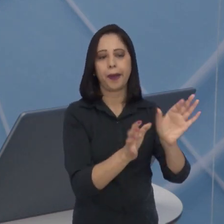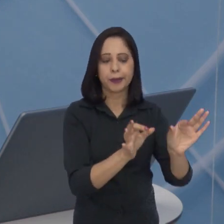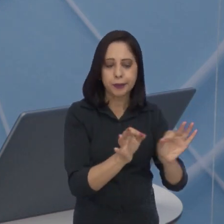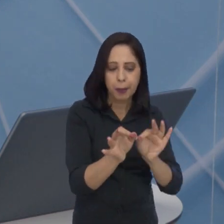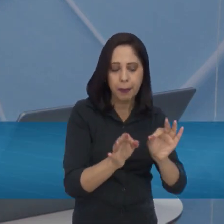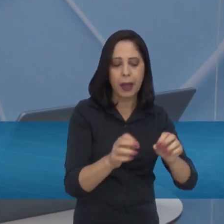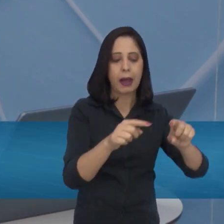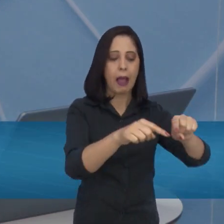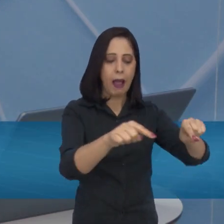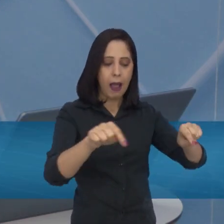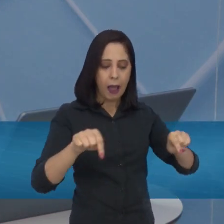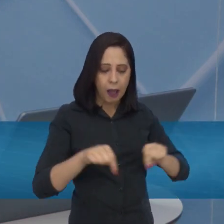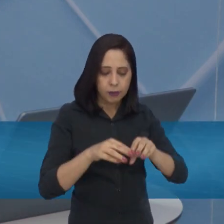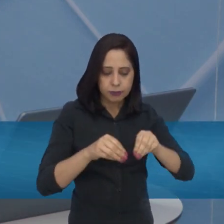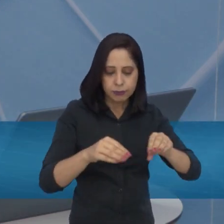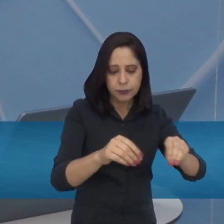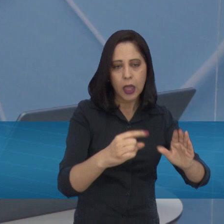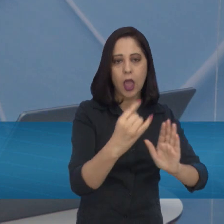a número